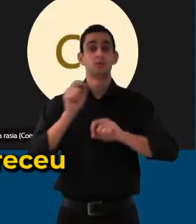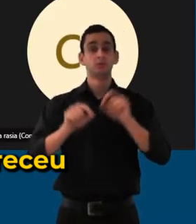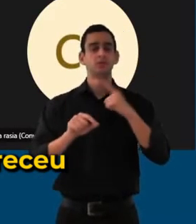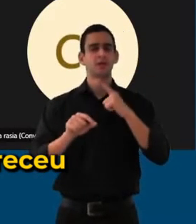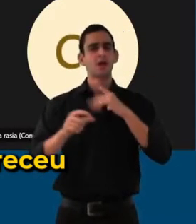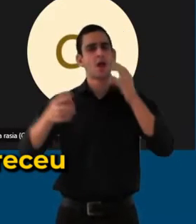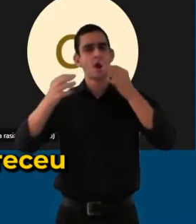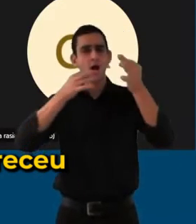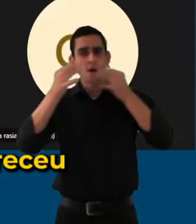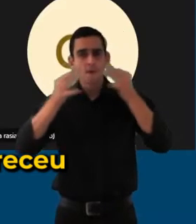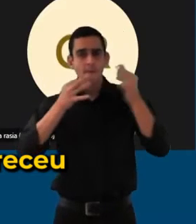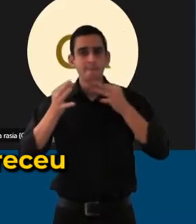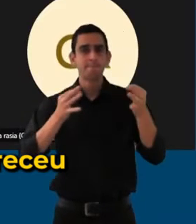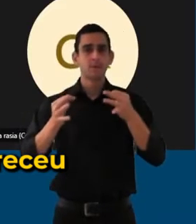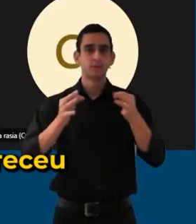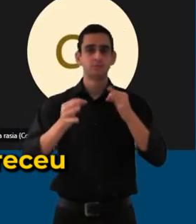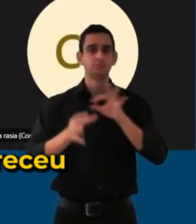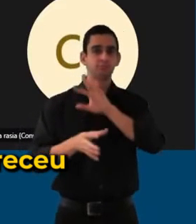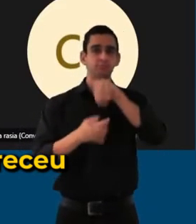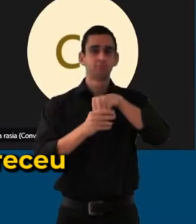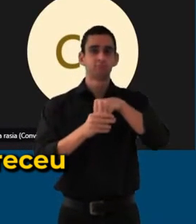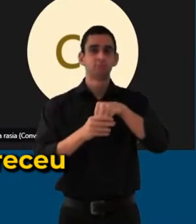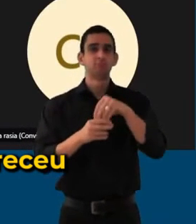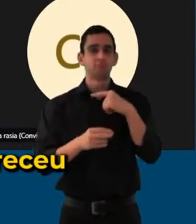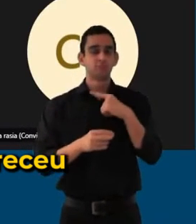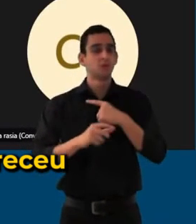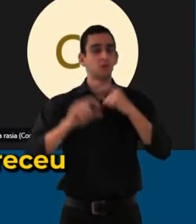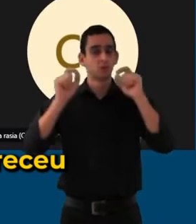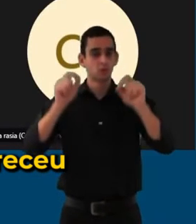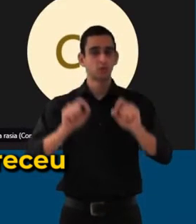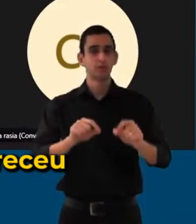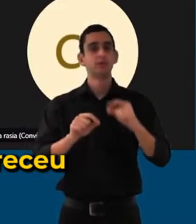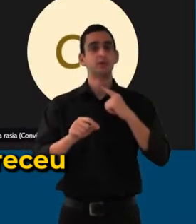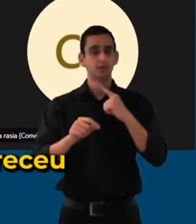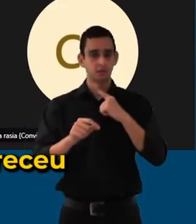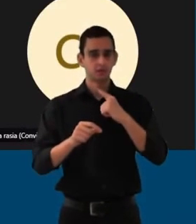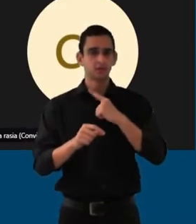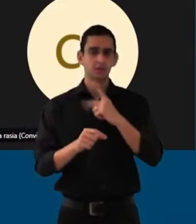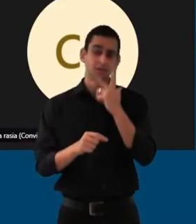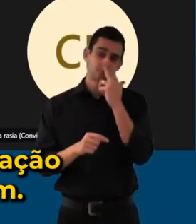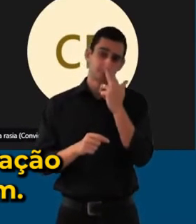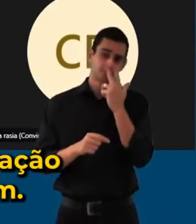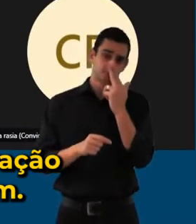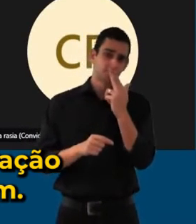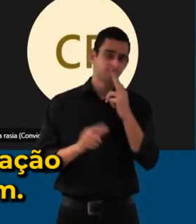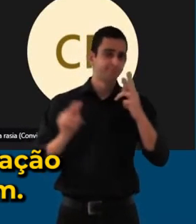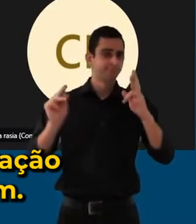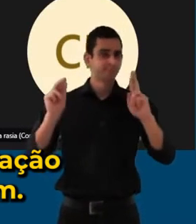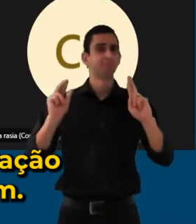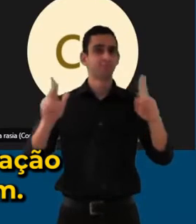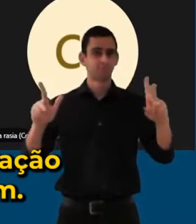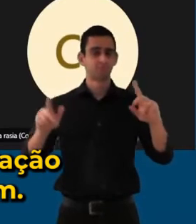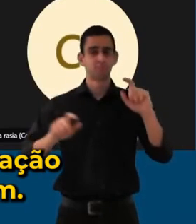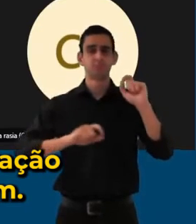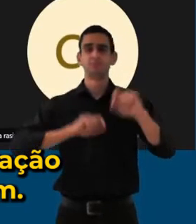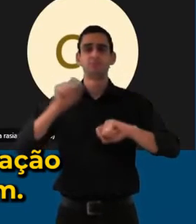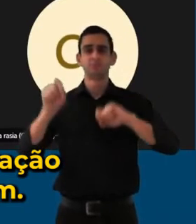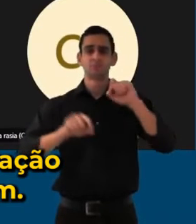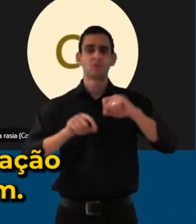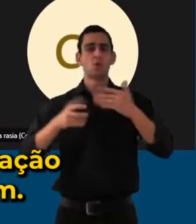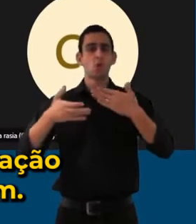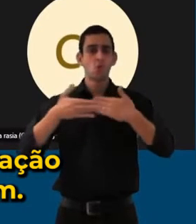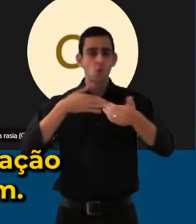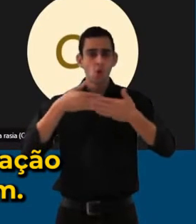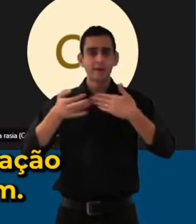argumento da parte ré, de fato, me pareceu um argumento robusto, no sentido de que qualquer ato